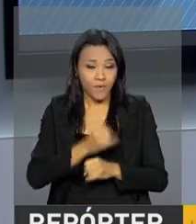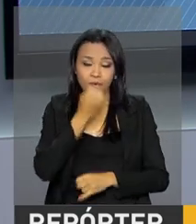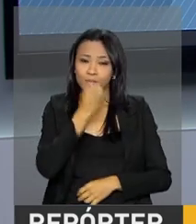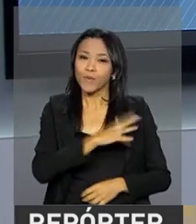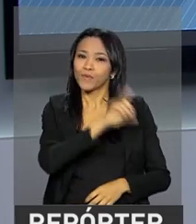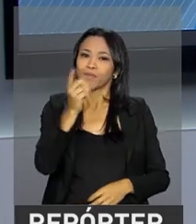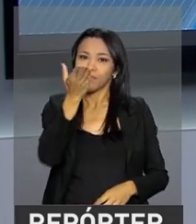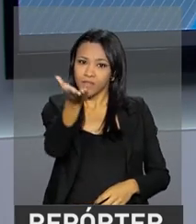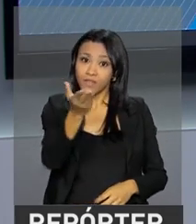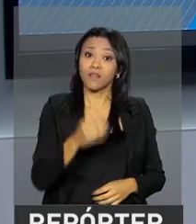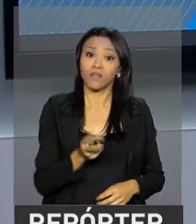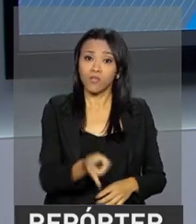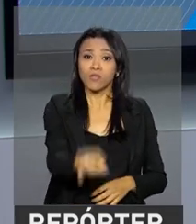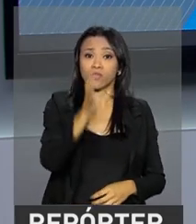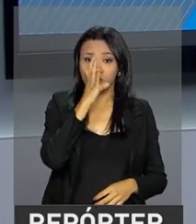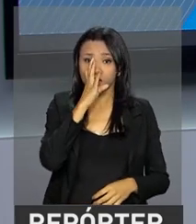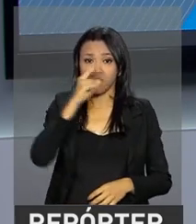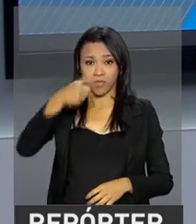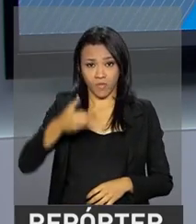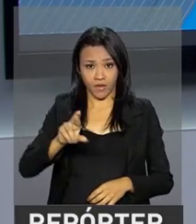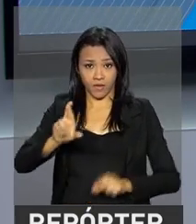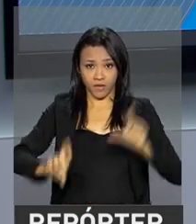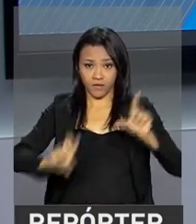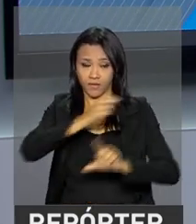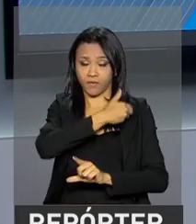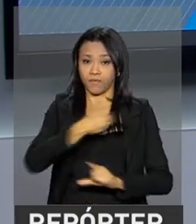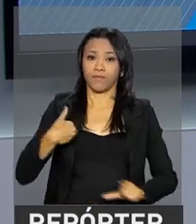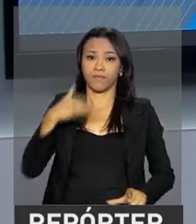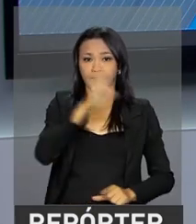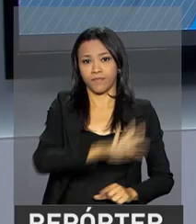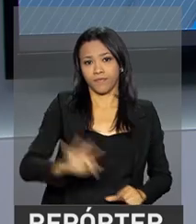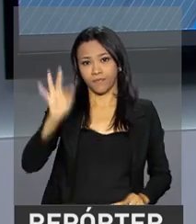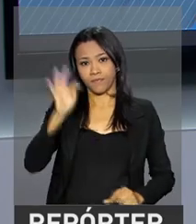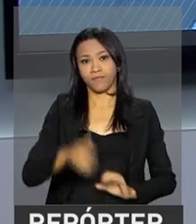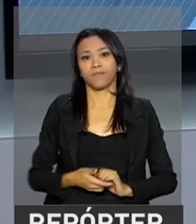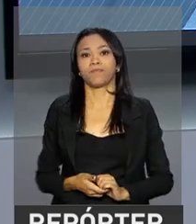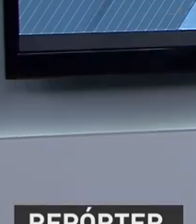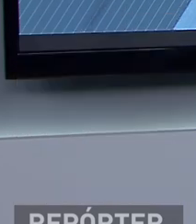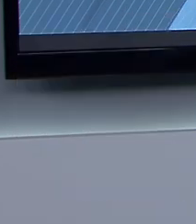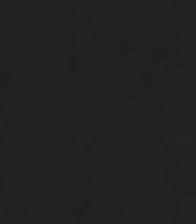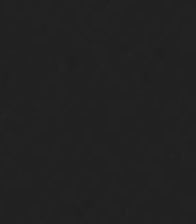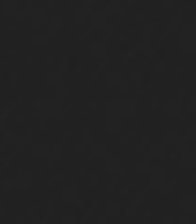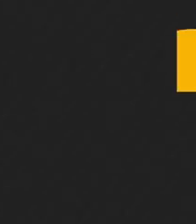bom dia pra você e continue com a gente na nbr a tv do governo federal